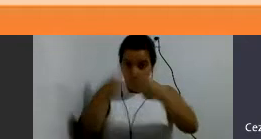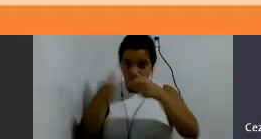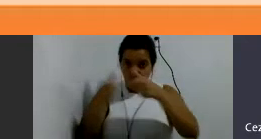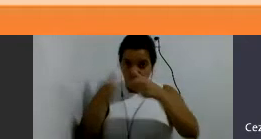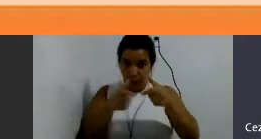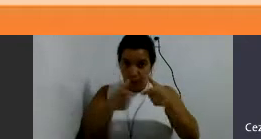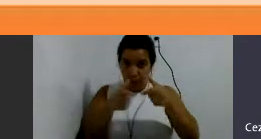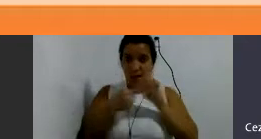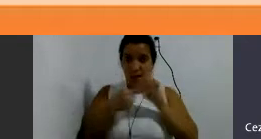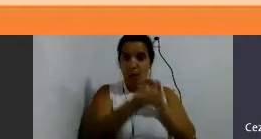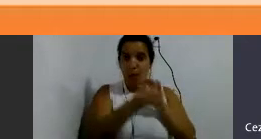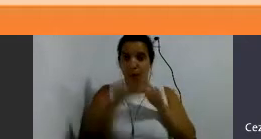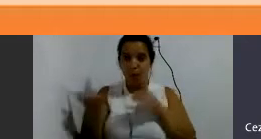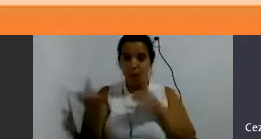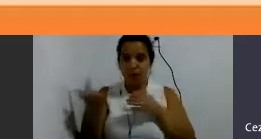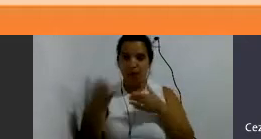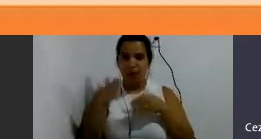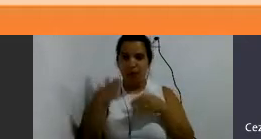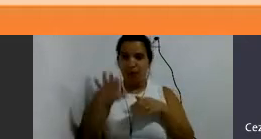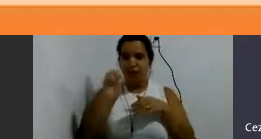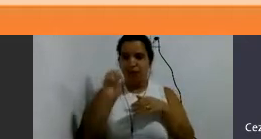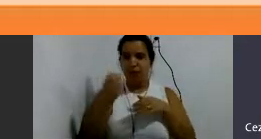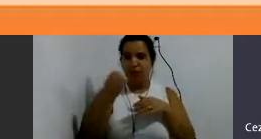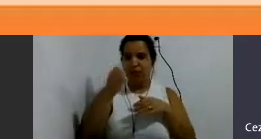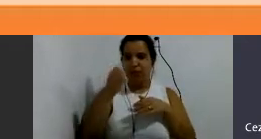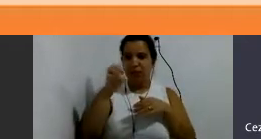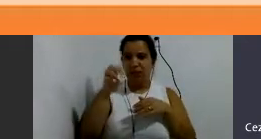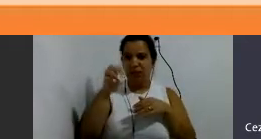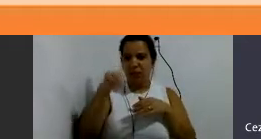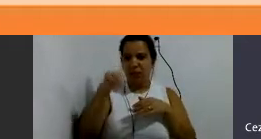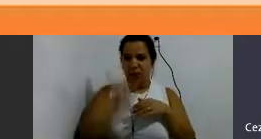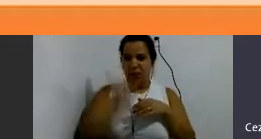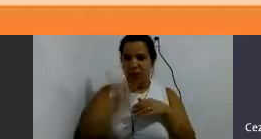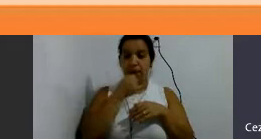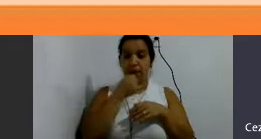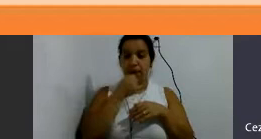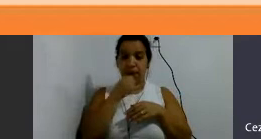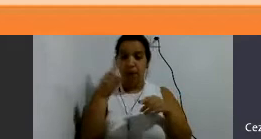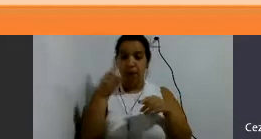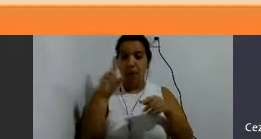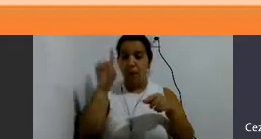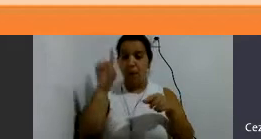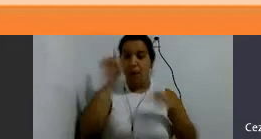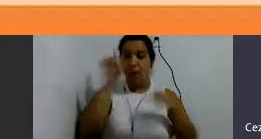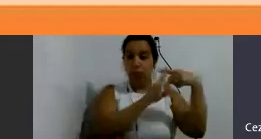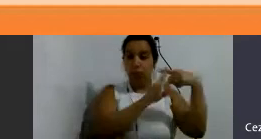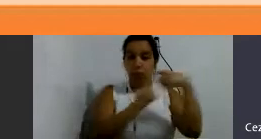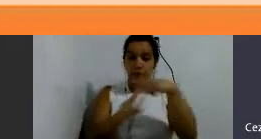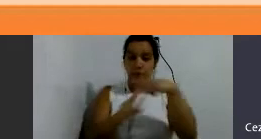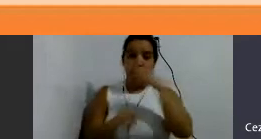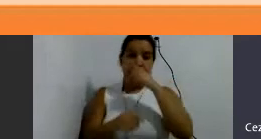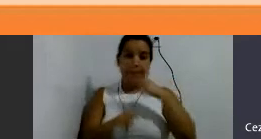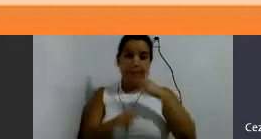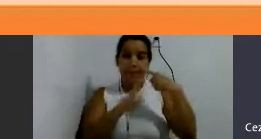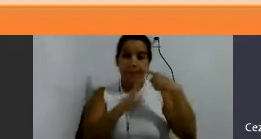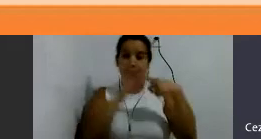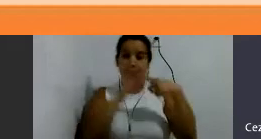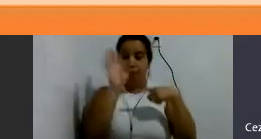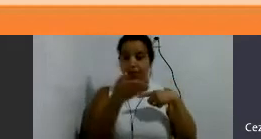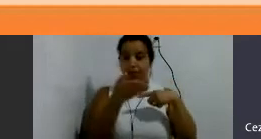forma semi-quantitativa. Então, o que é semi-quantitativo? É em forma de cruz. Então, aqui a gente tem meia cruz, quando a